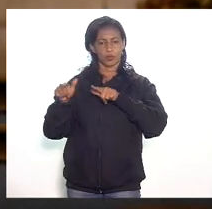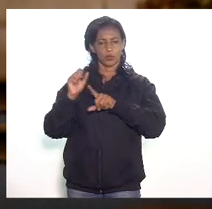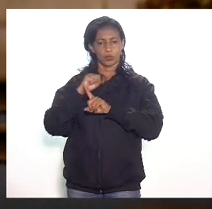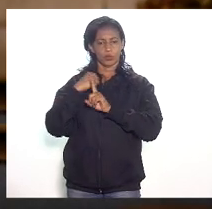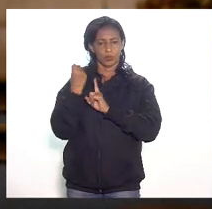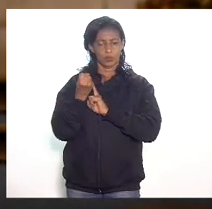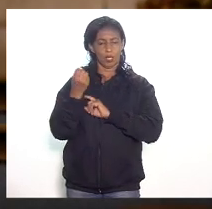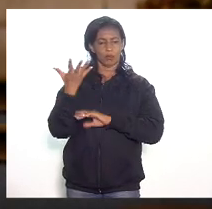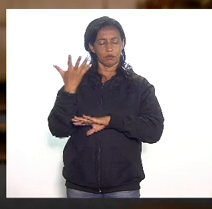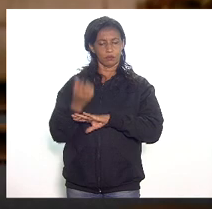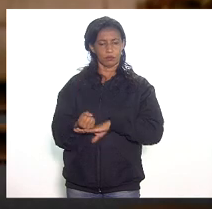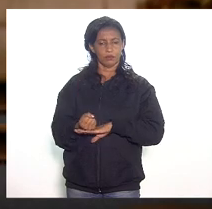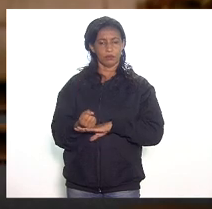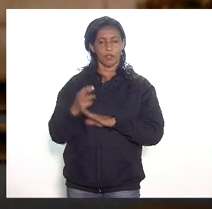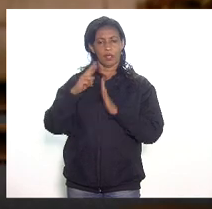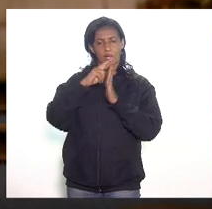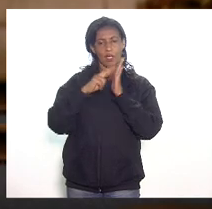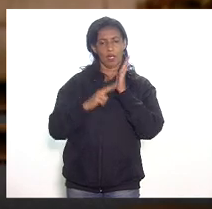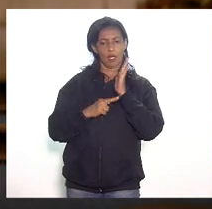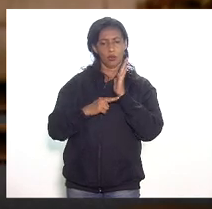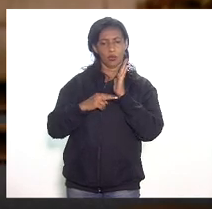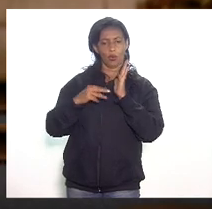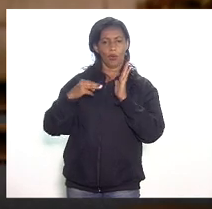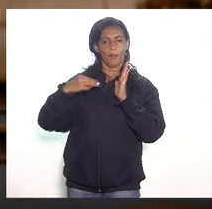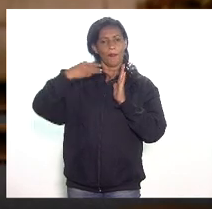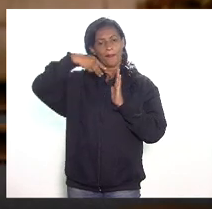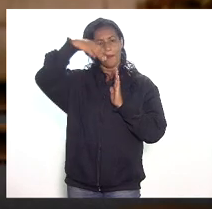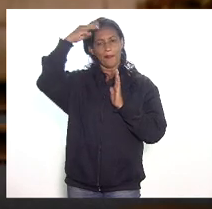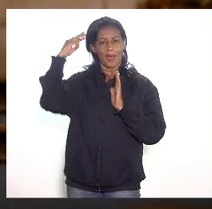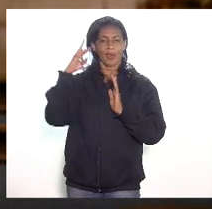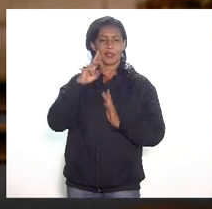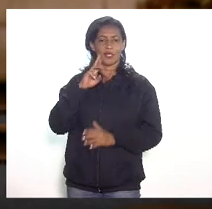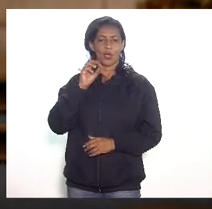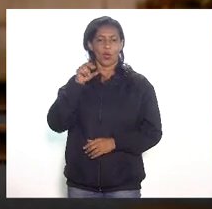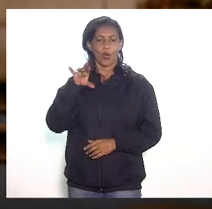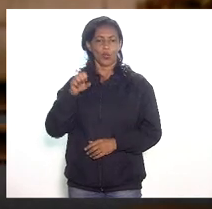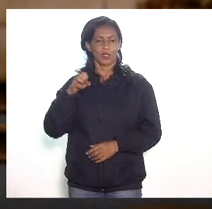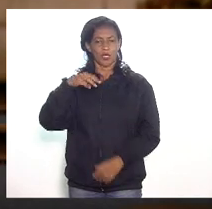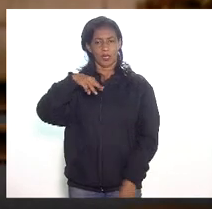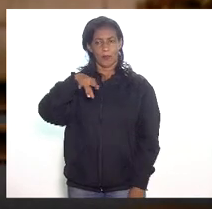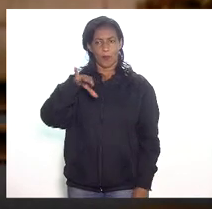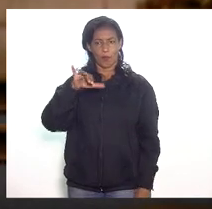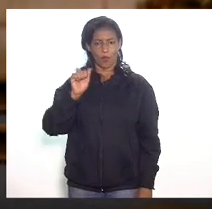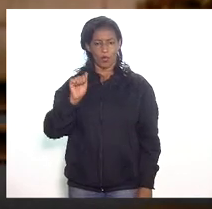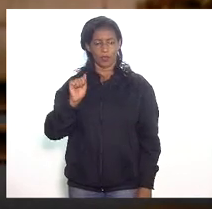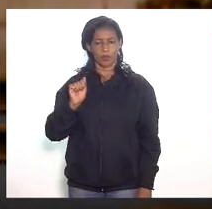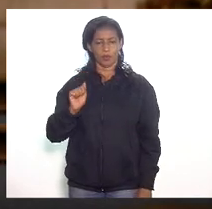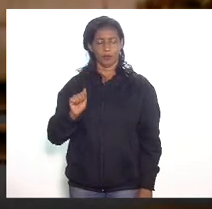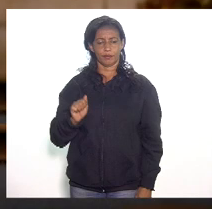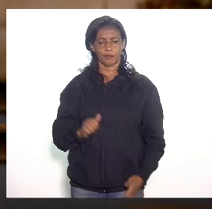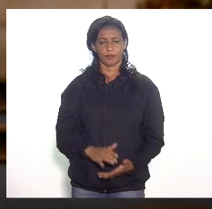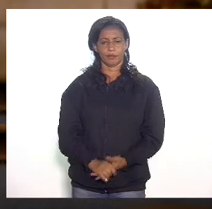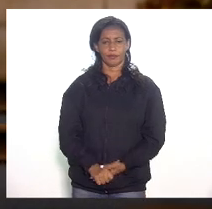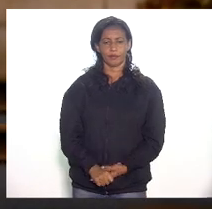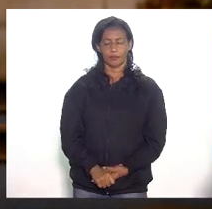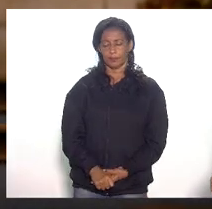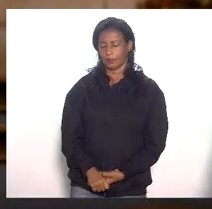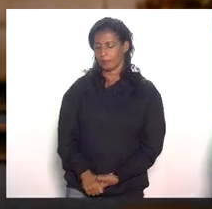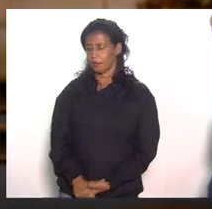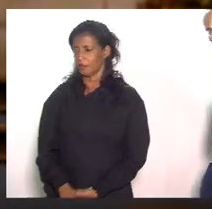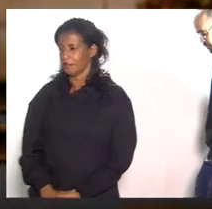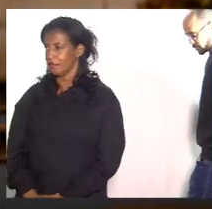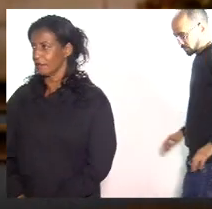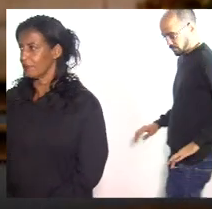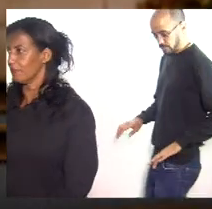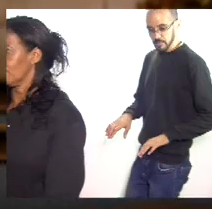favorável. Relatores de deputados Márcio Pacheco, Flávio Serafim, Rosane Félix e Mônica Francisco. Dependendo de Pareceres das Comissões de Constituição e